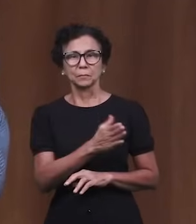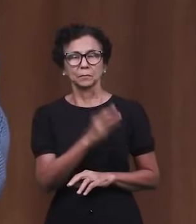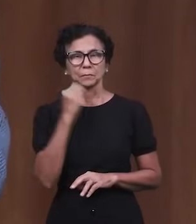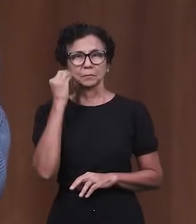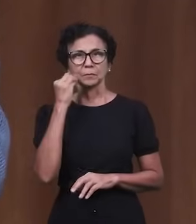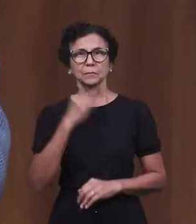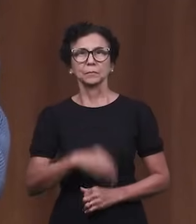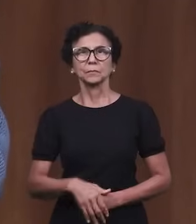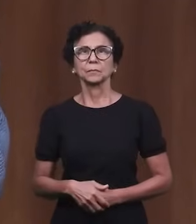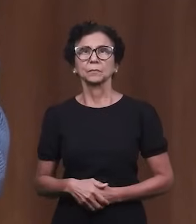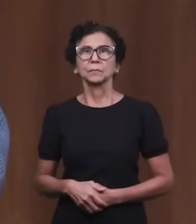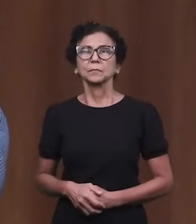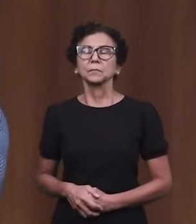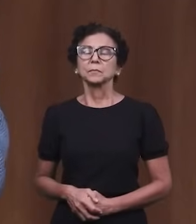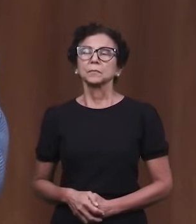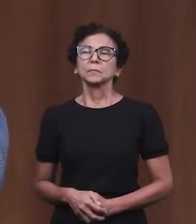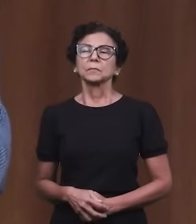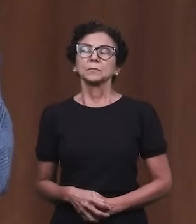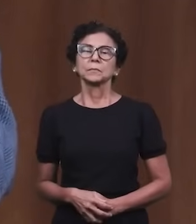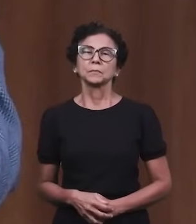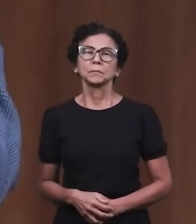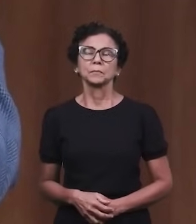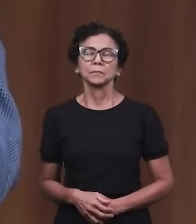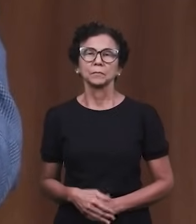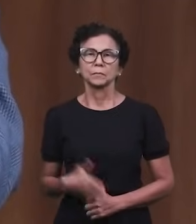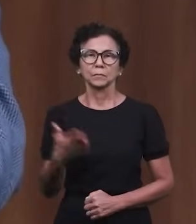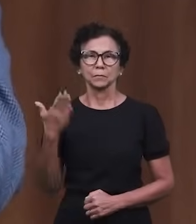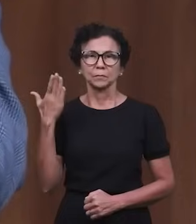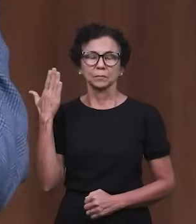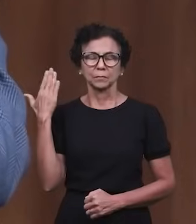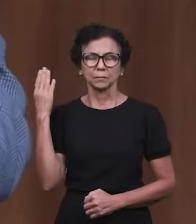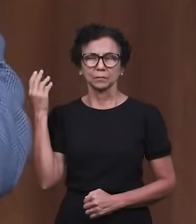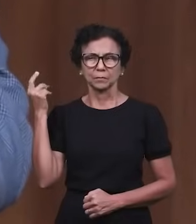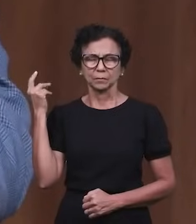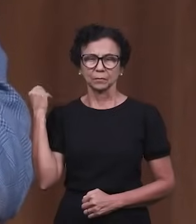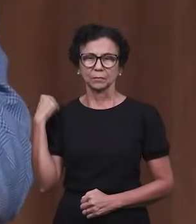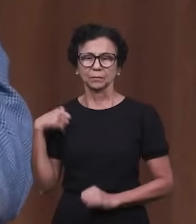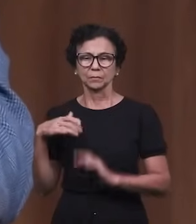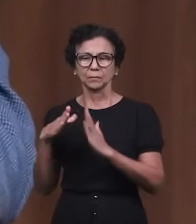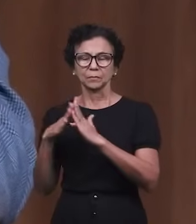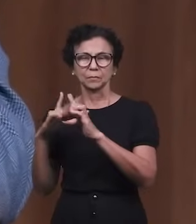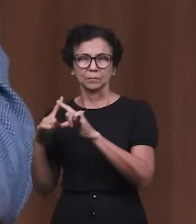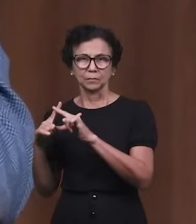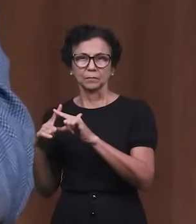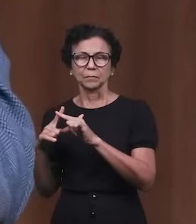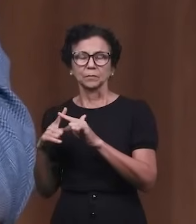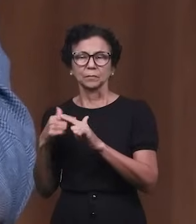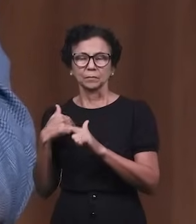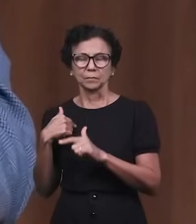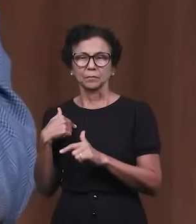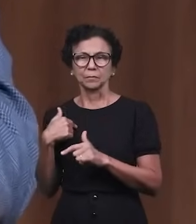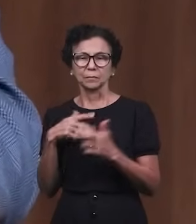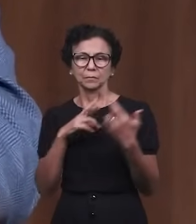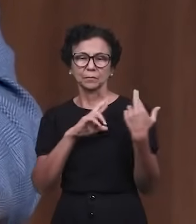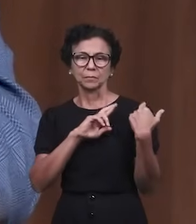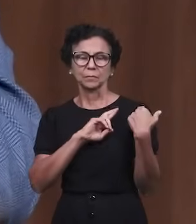igreja em Praia da Costa 4. E eu tinha uma irmã, ela era do trabalho de